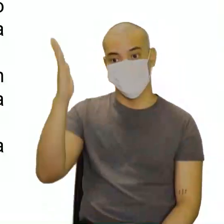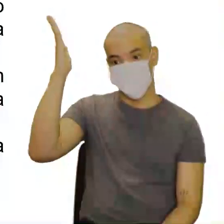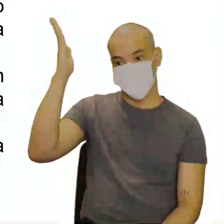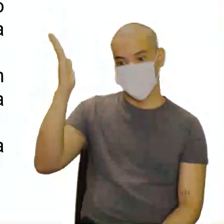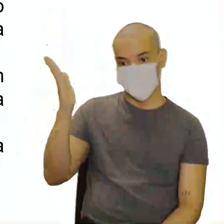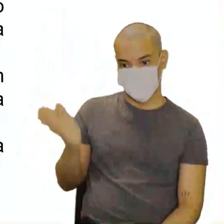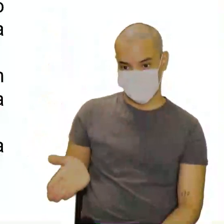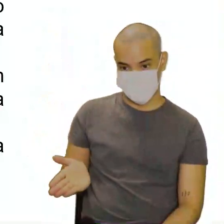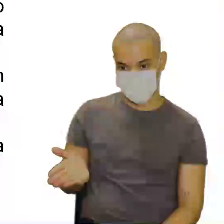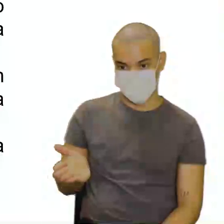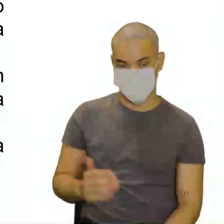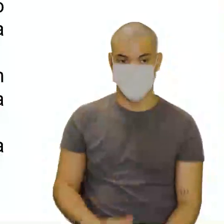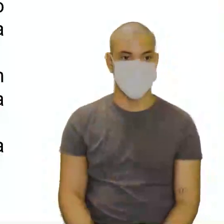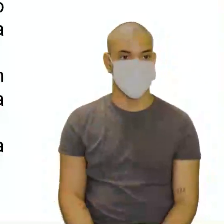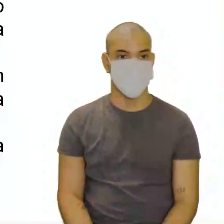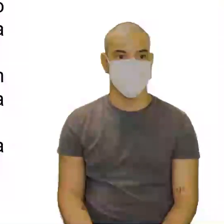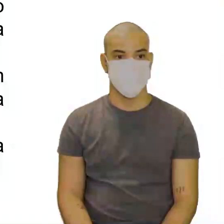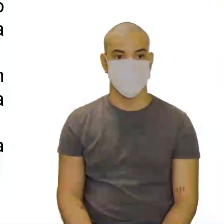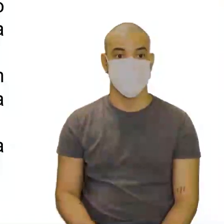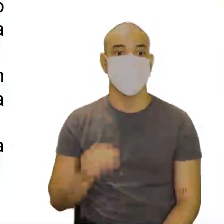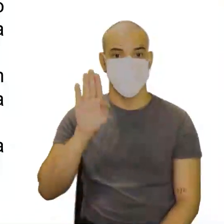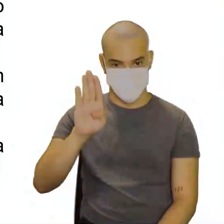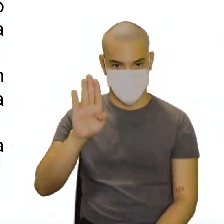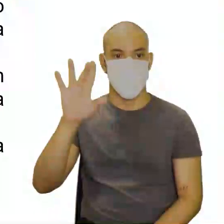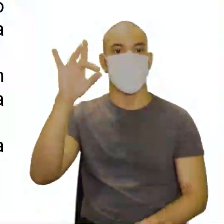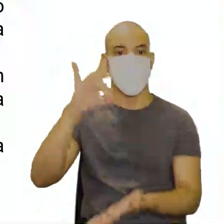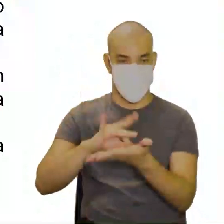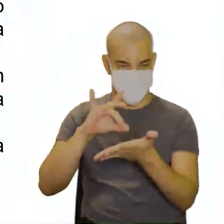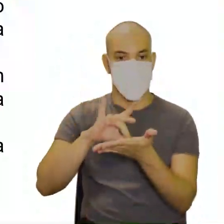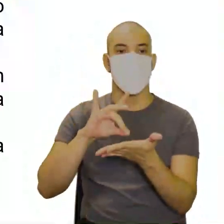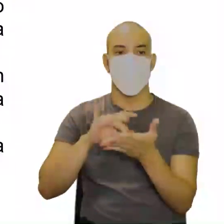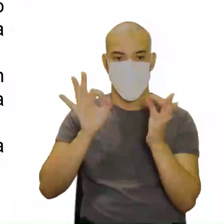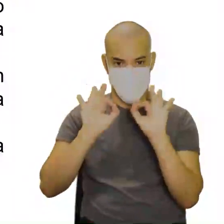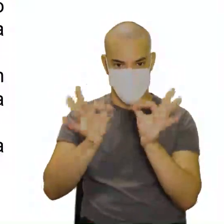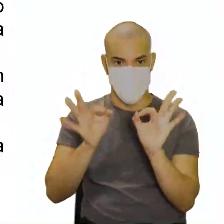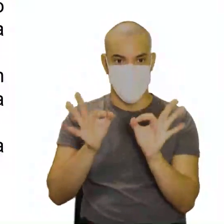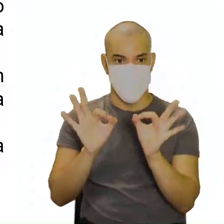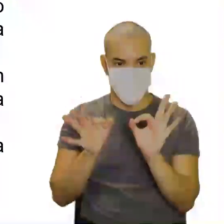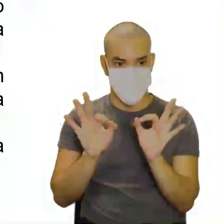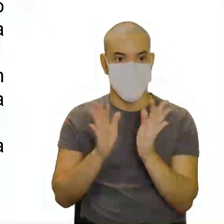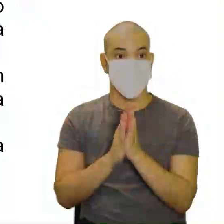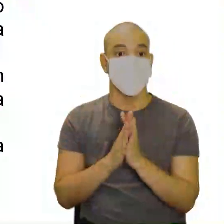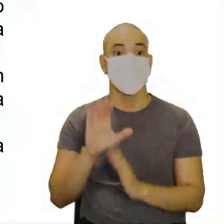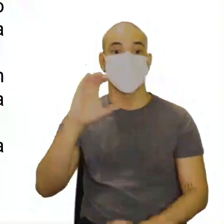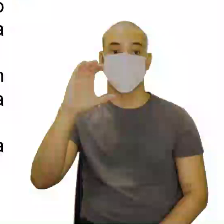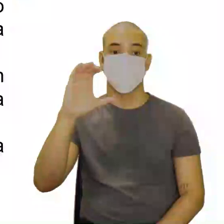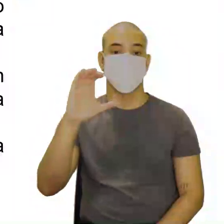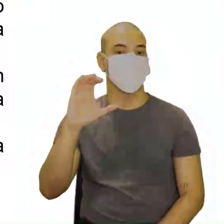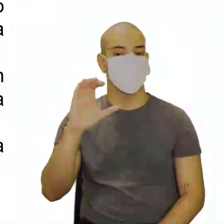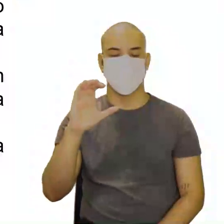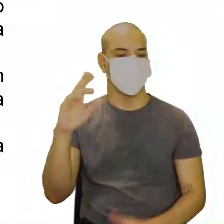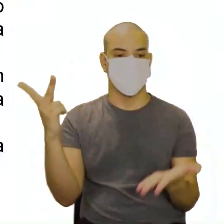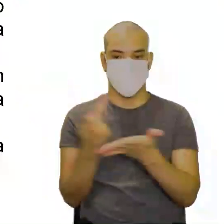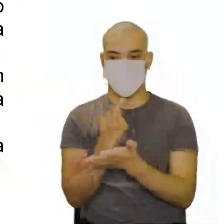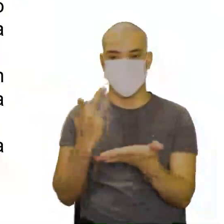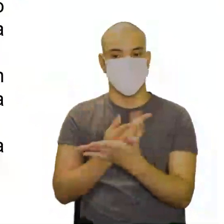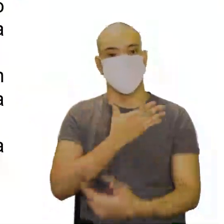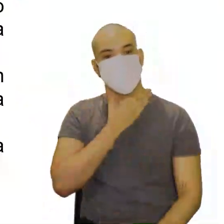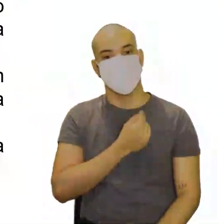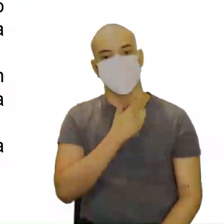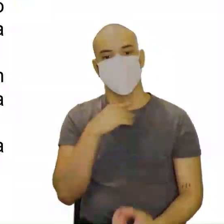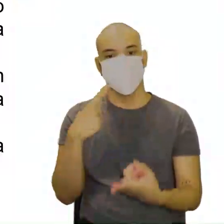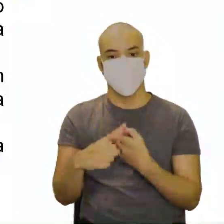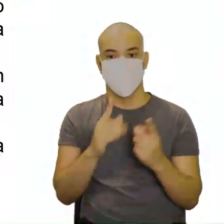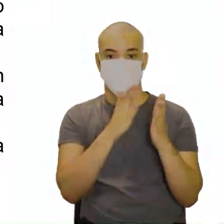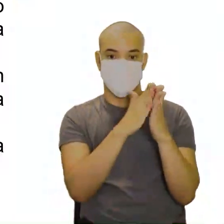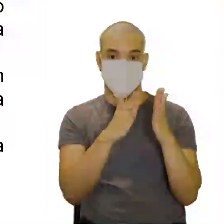só. A nossa letra B, a gente vai ficar com ela aí verdadeira, tá? A letra C, ela fura, porque na associação em